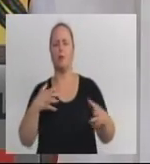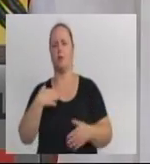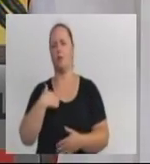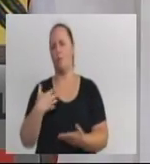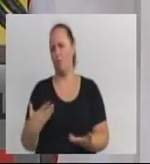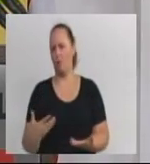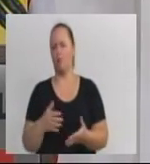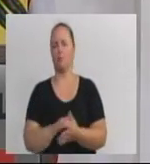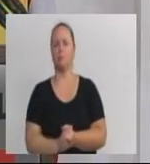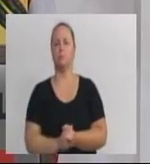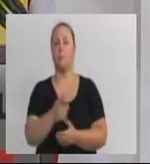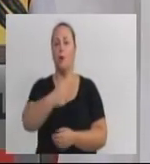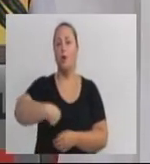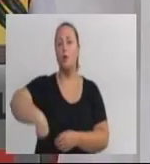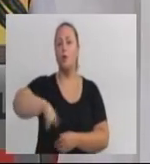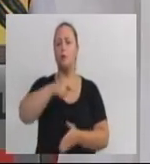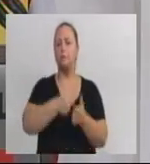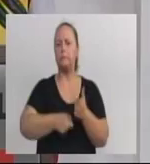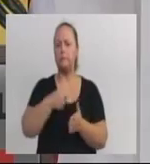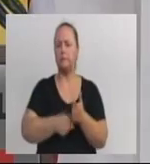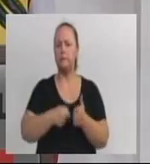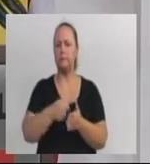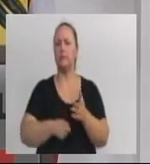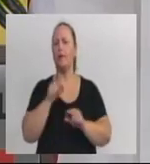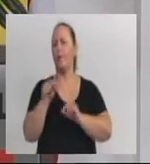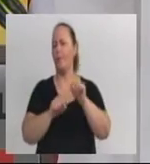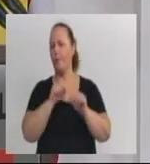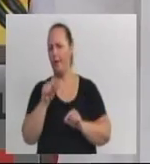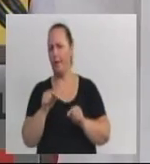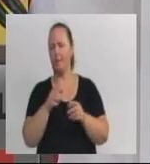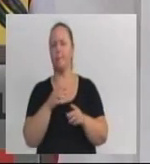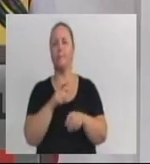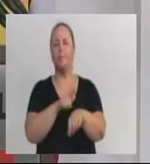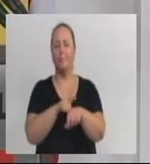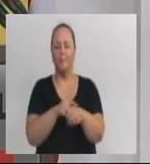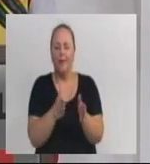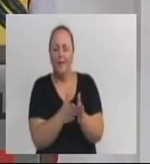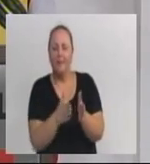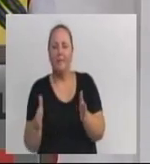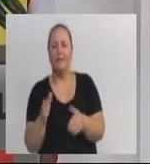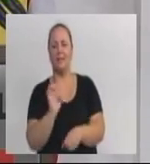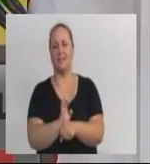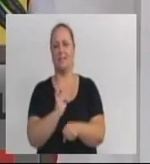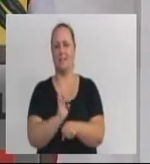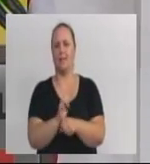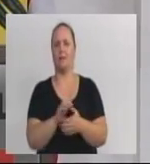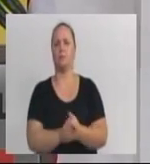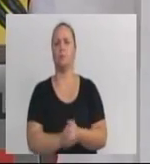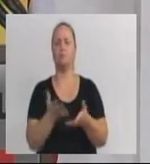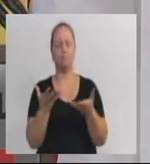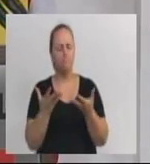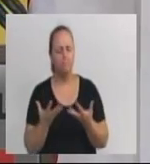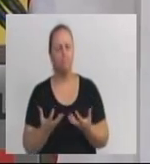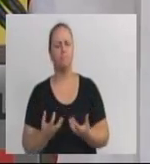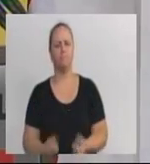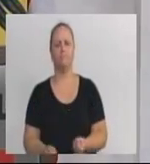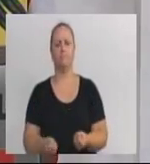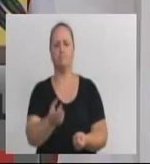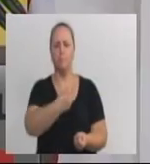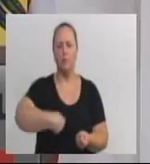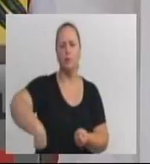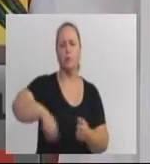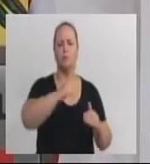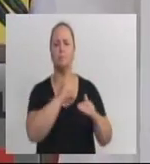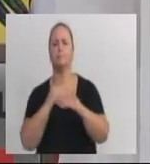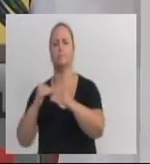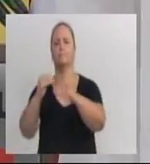que nós buscamos, o que nós vamos buscar agora nessa etapa estadual? Reconhecimento. Nós somos